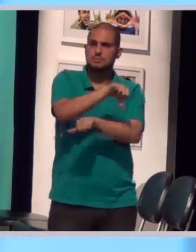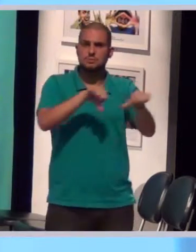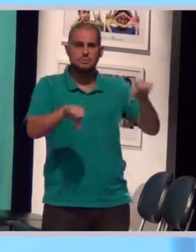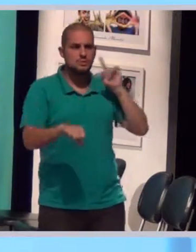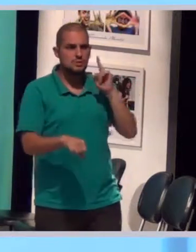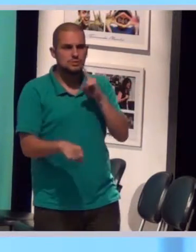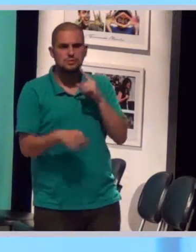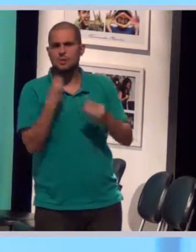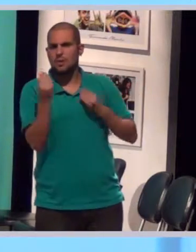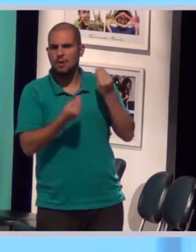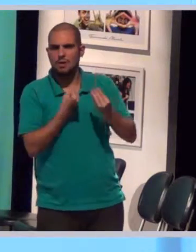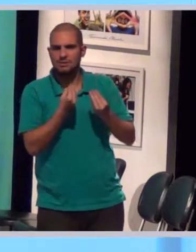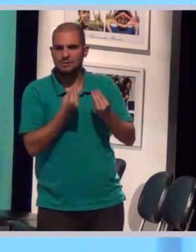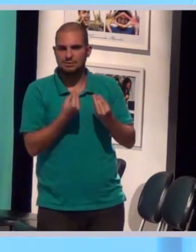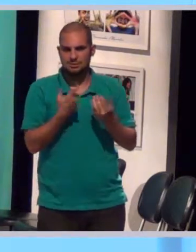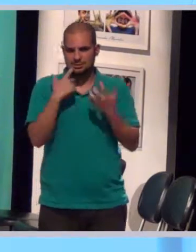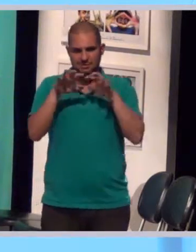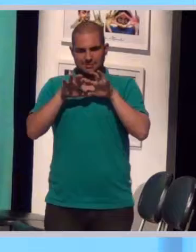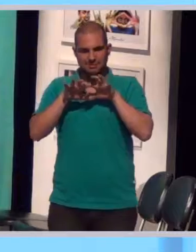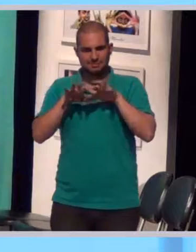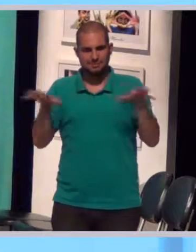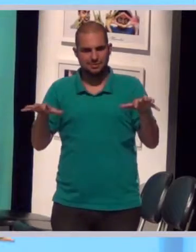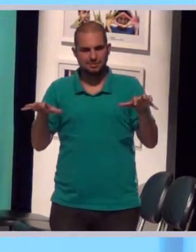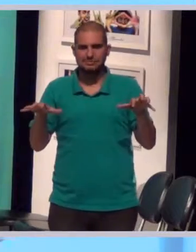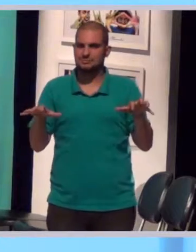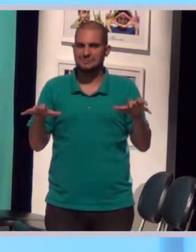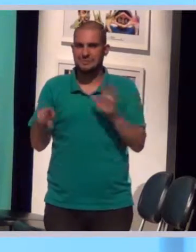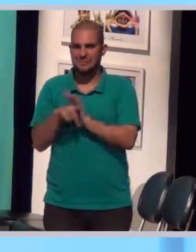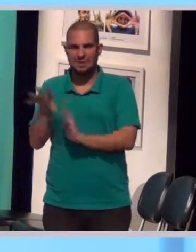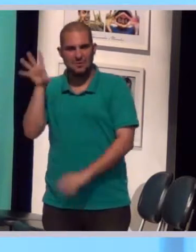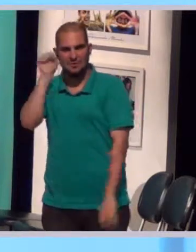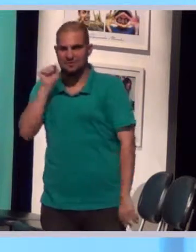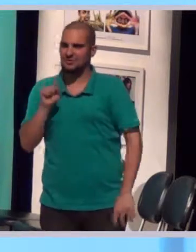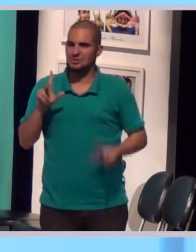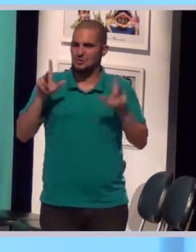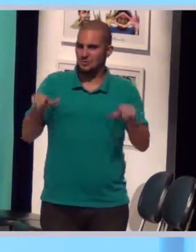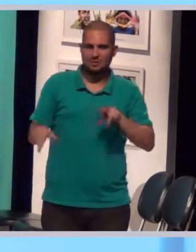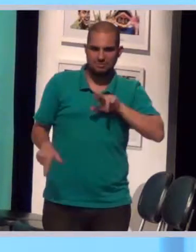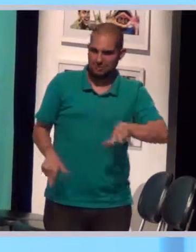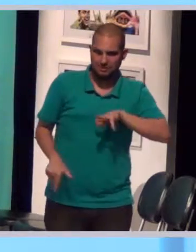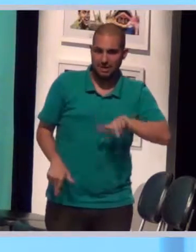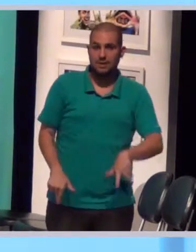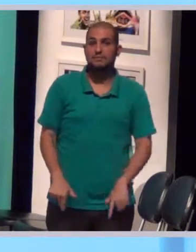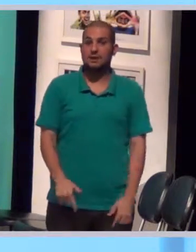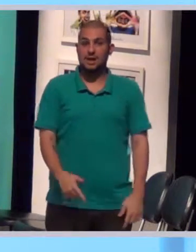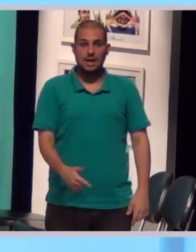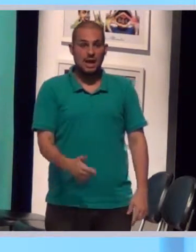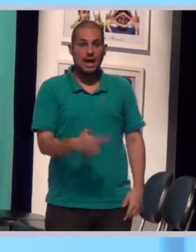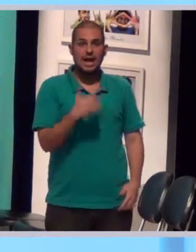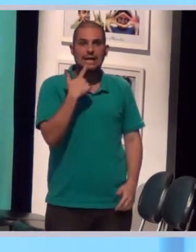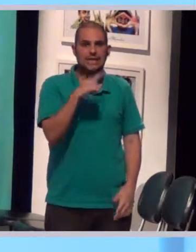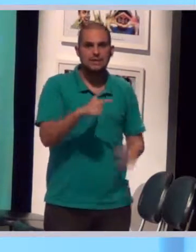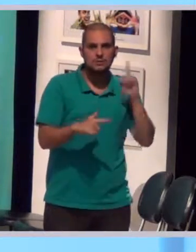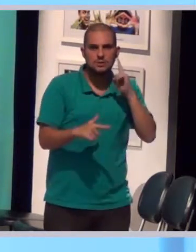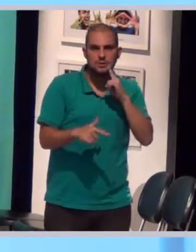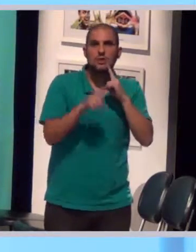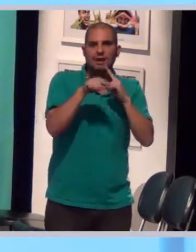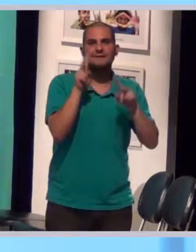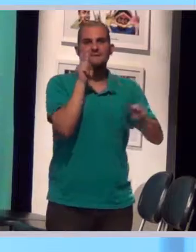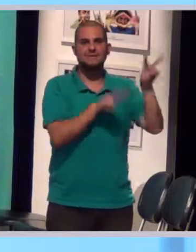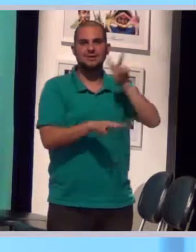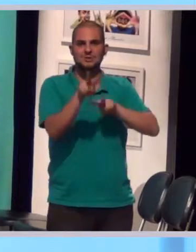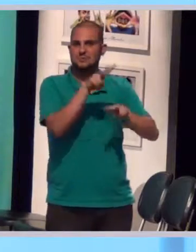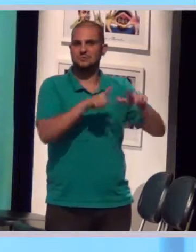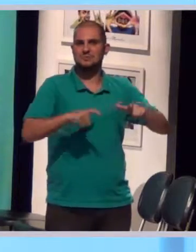seria isso? Não existe essa distinção tal qual foi pensada para ouvintes, né? A língua é também visoespacial, e a